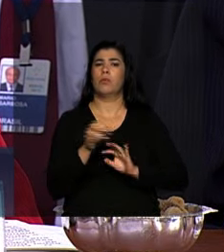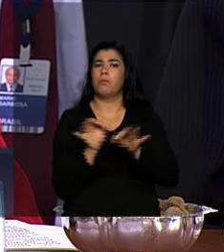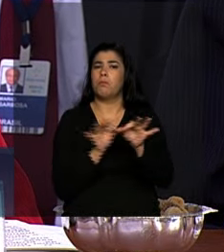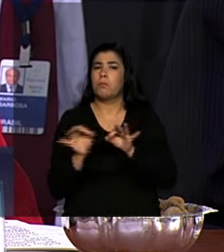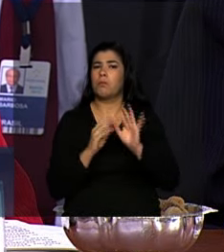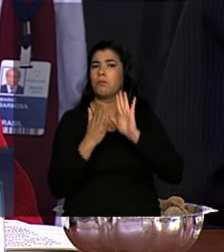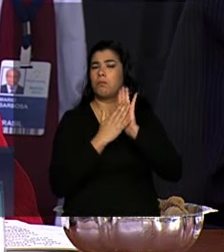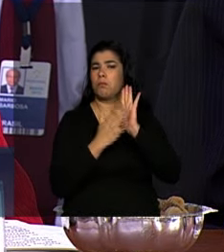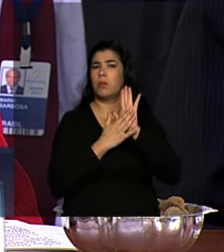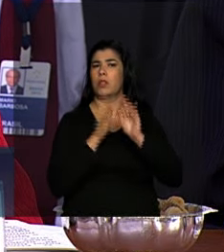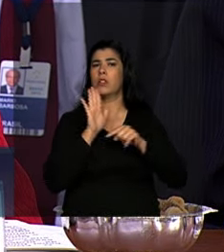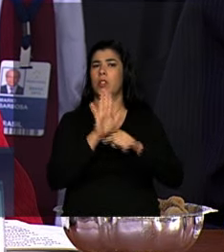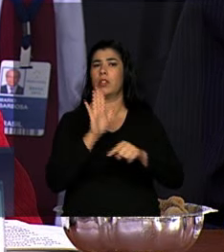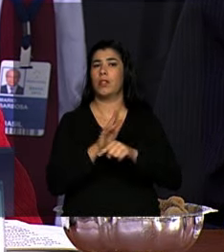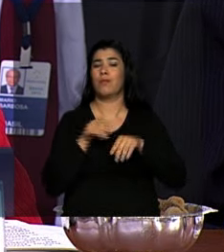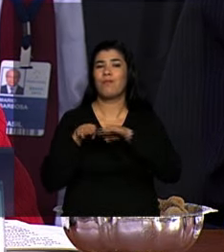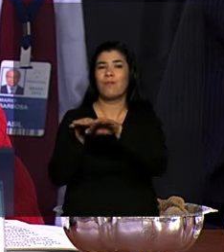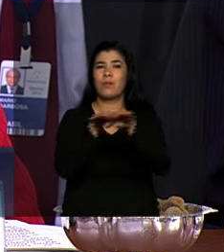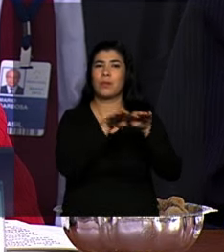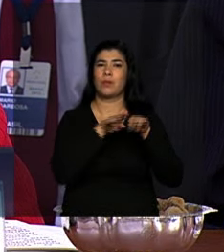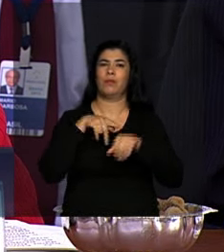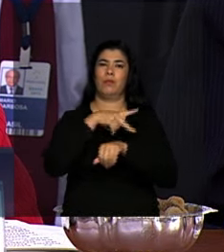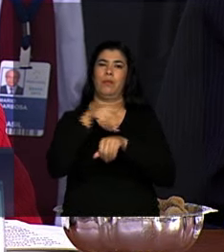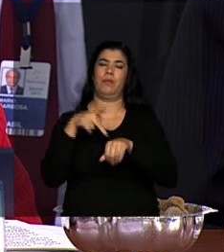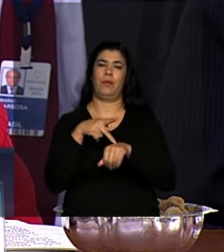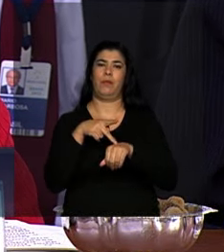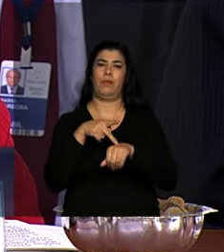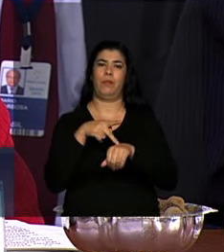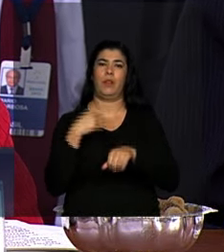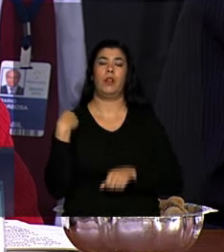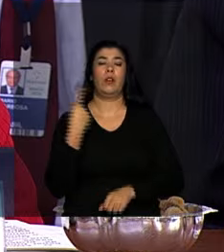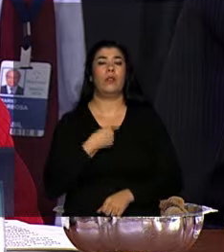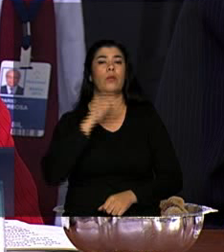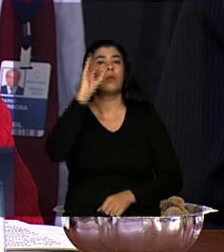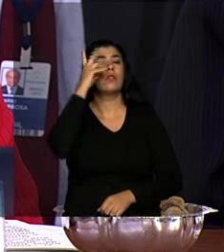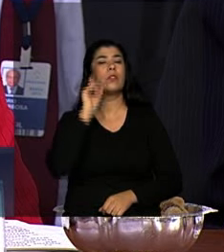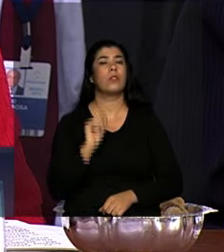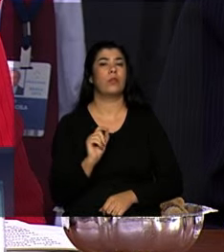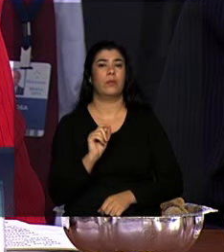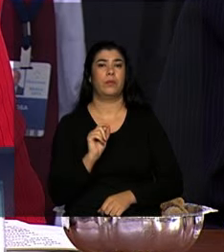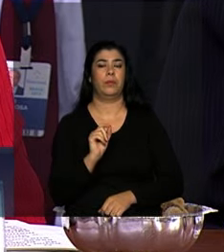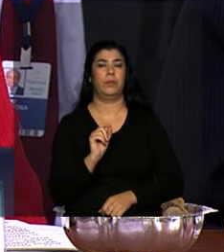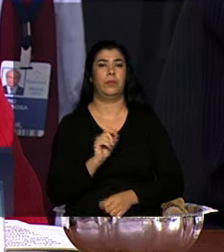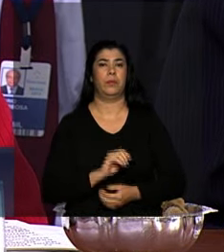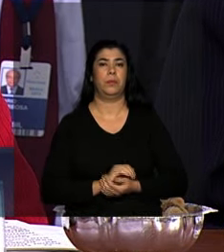essas assimetrias. Nós decidimos,